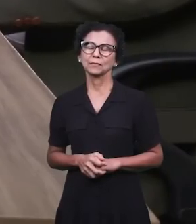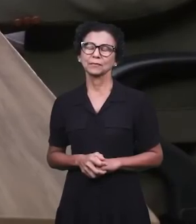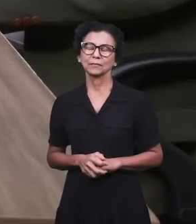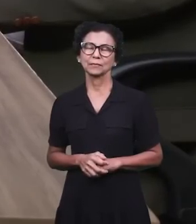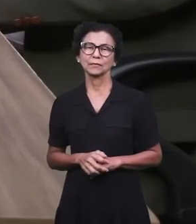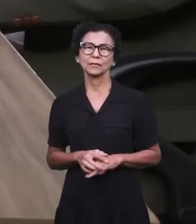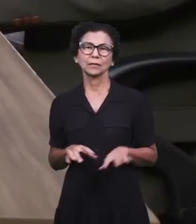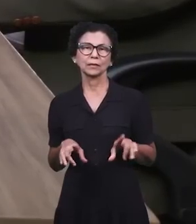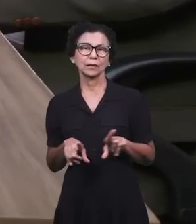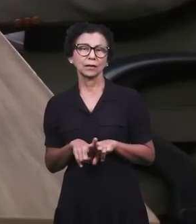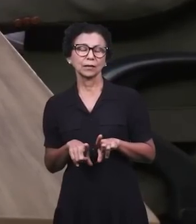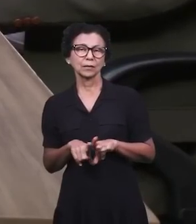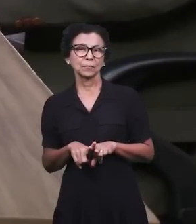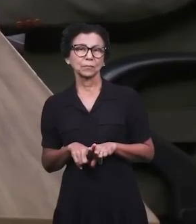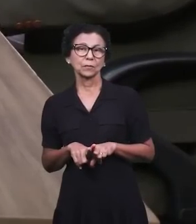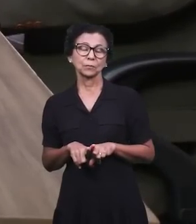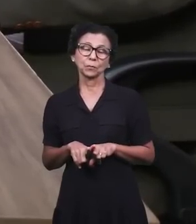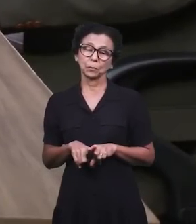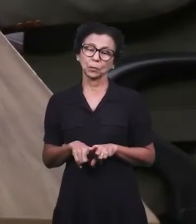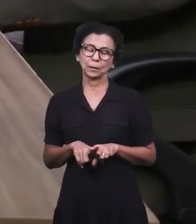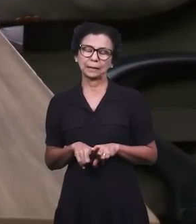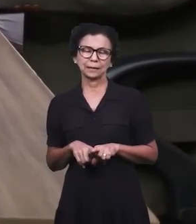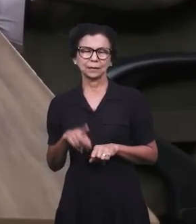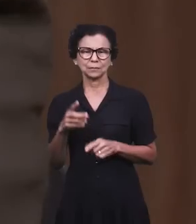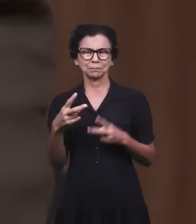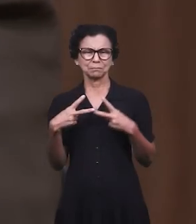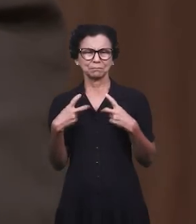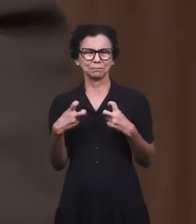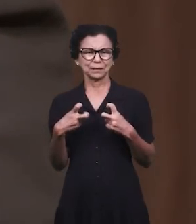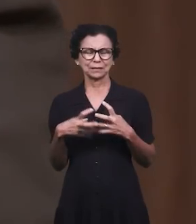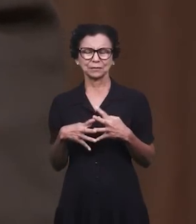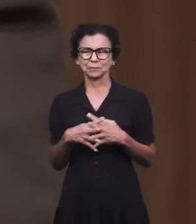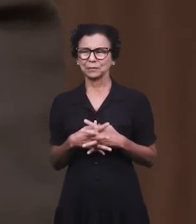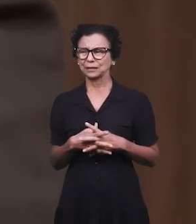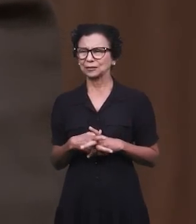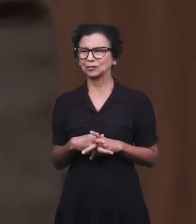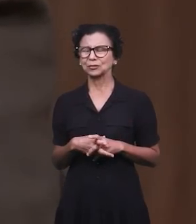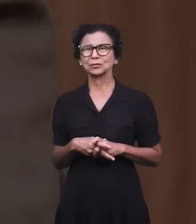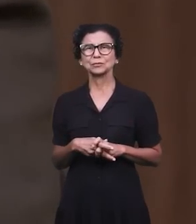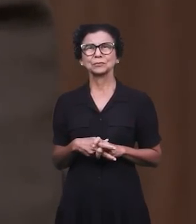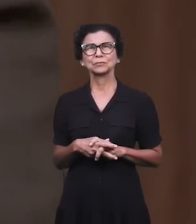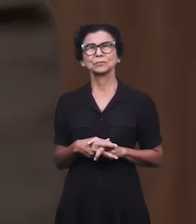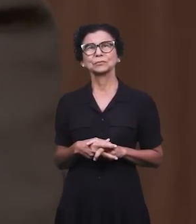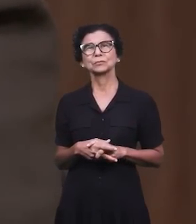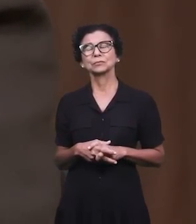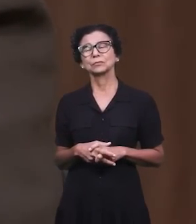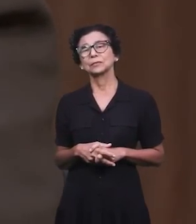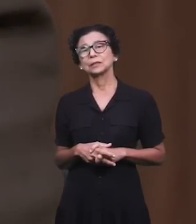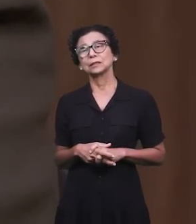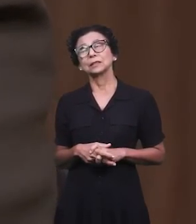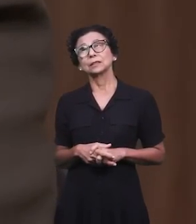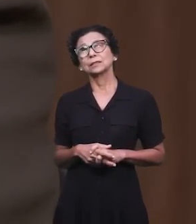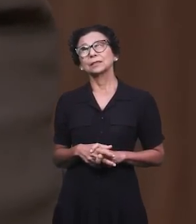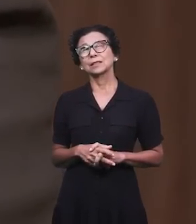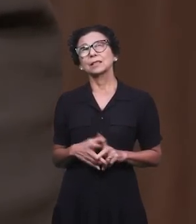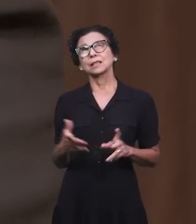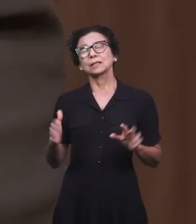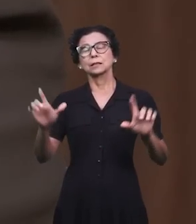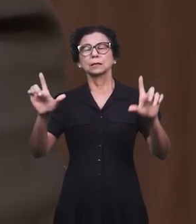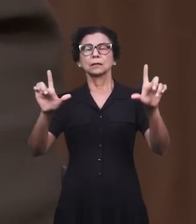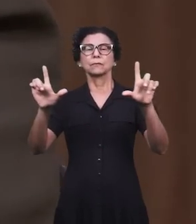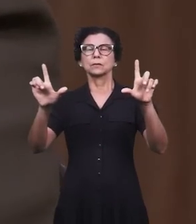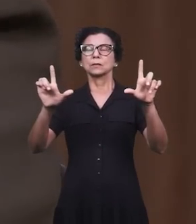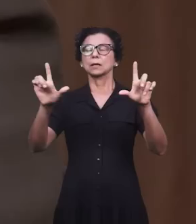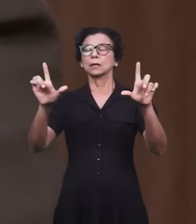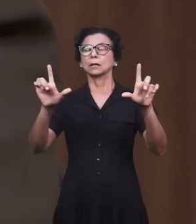né? Que é, estou vendo que o irmão às vezes está assistindo o programa, está vendo que está se distanciando do Senhor, já não está mais